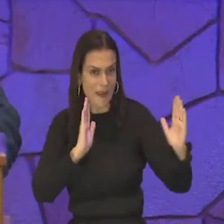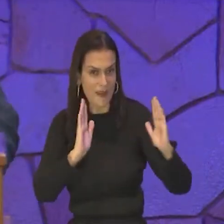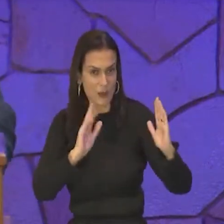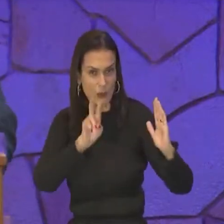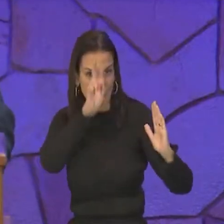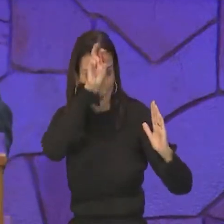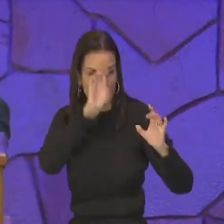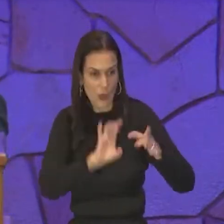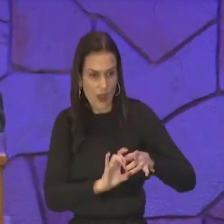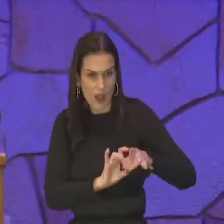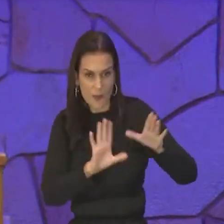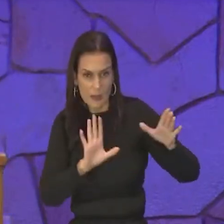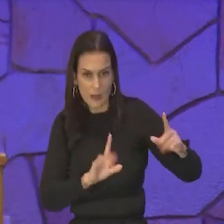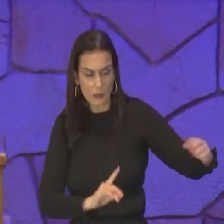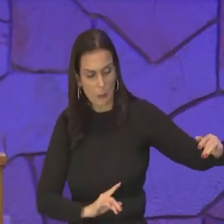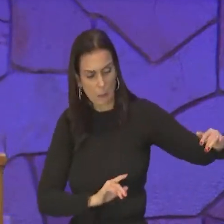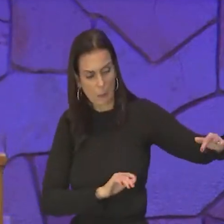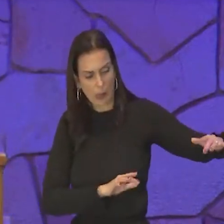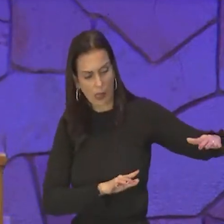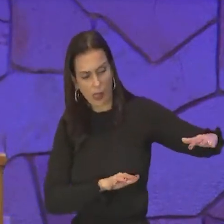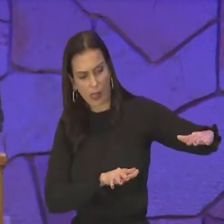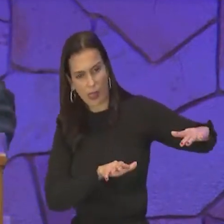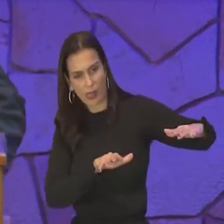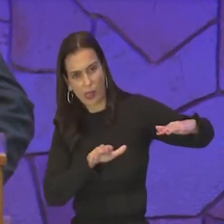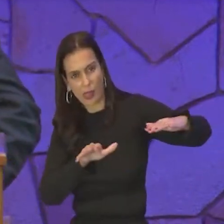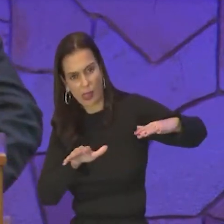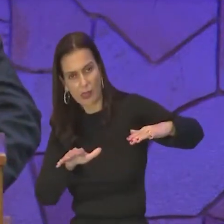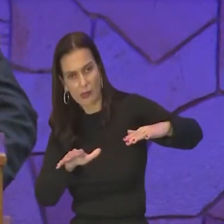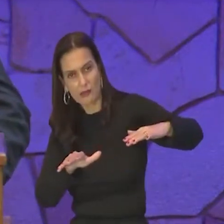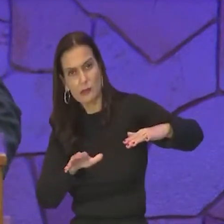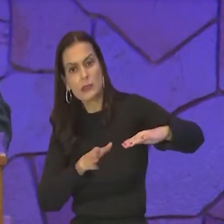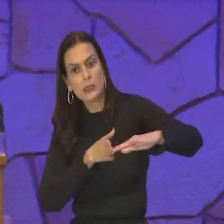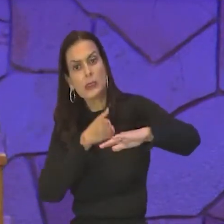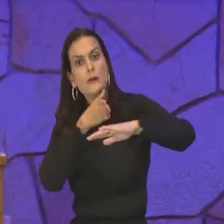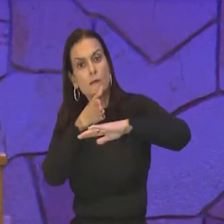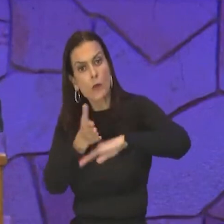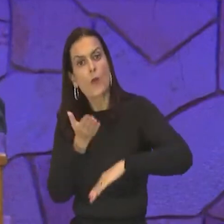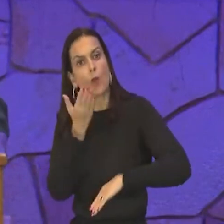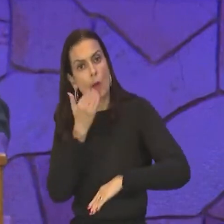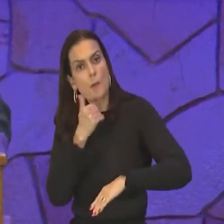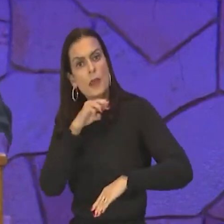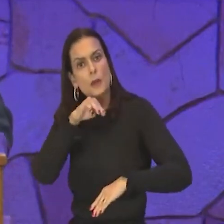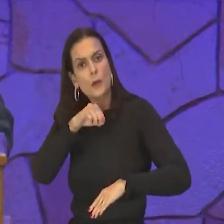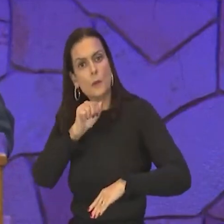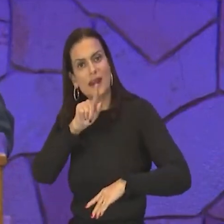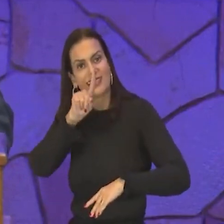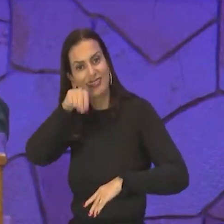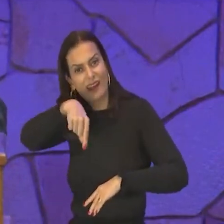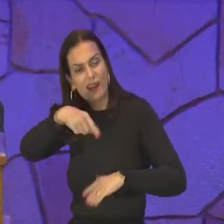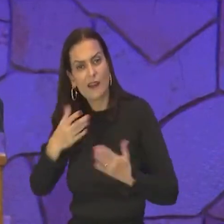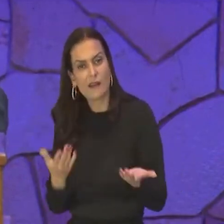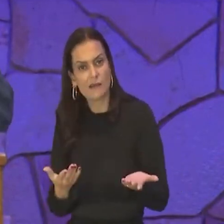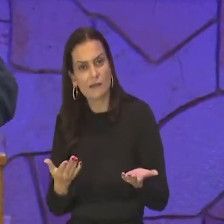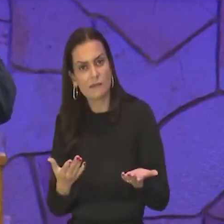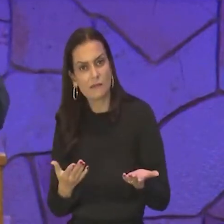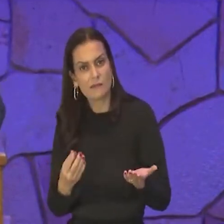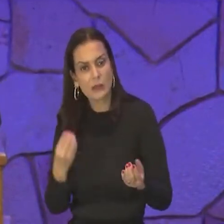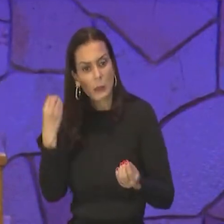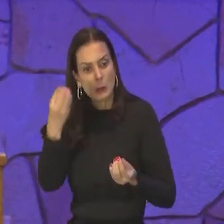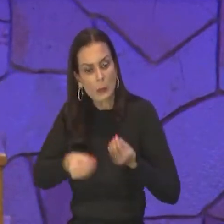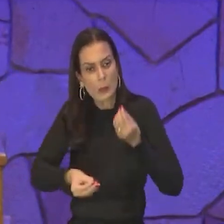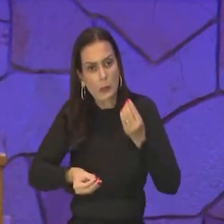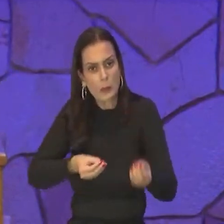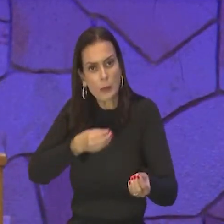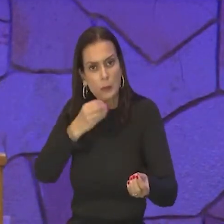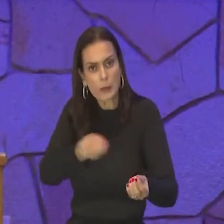que peregrinaram até a terra prometida, eles foram alimentados pelo maná pelo maná, e eles